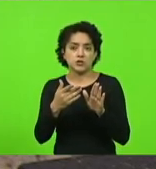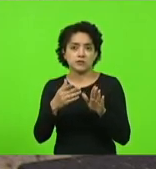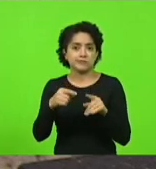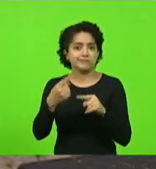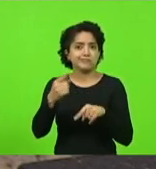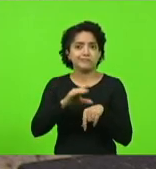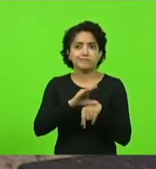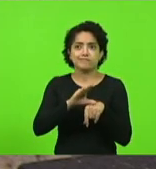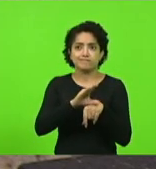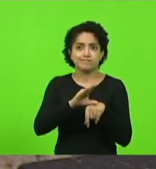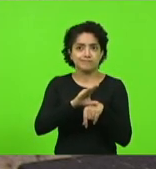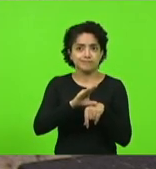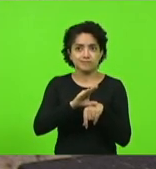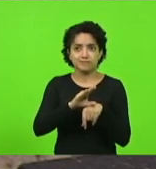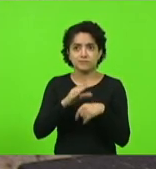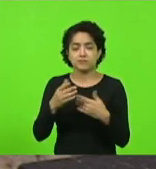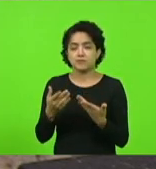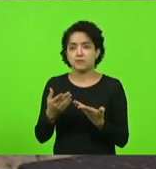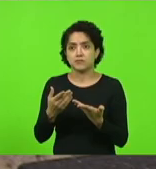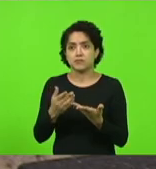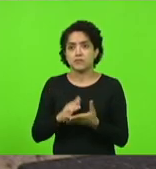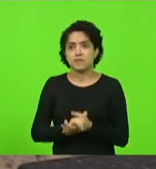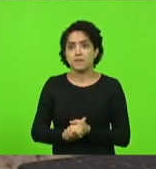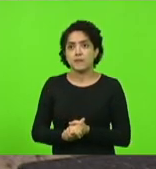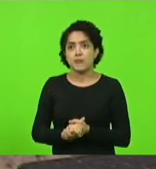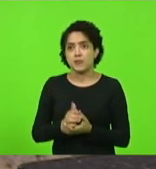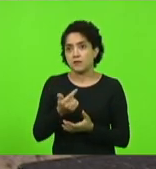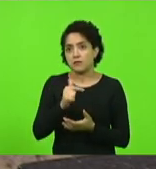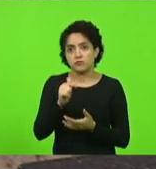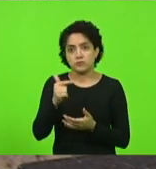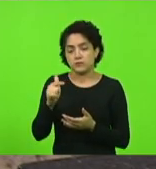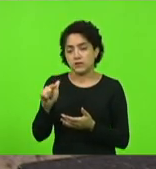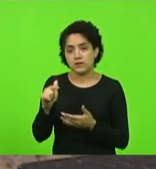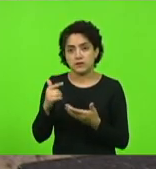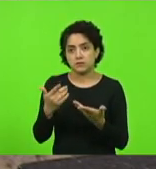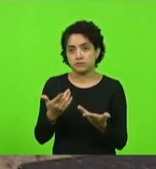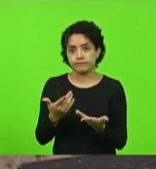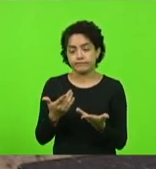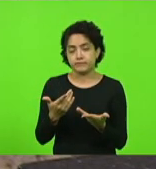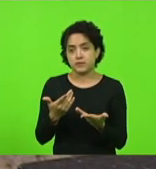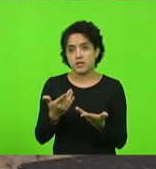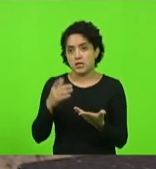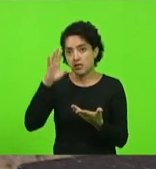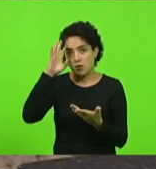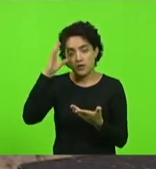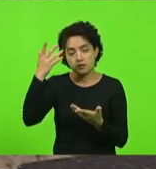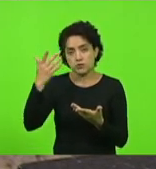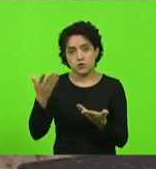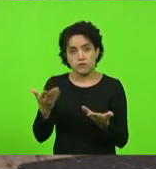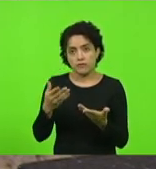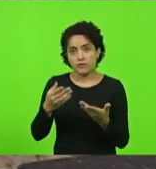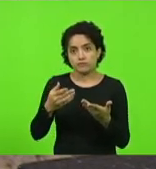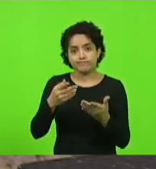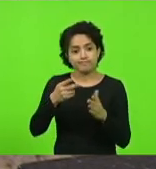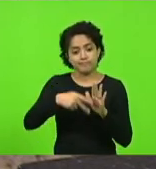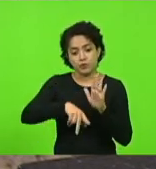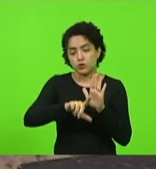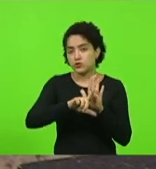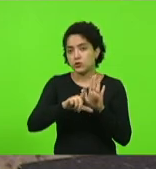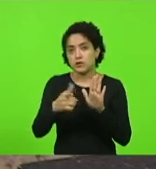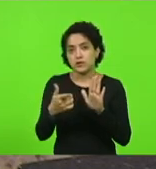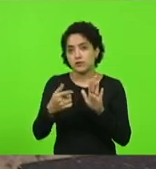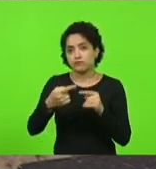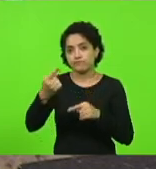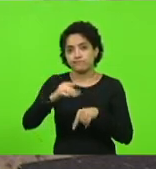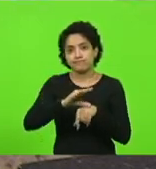de origem. Isso não existe, isso não existe em nada no mundo jurídico, isso. O projeto é inconstitucional. Para ser coerente, vou votar